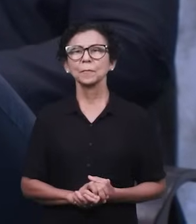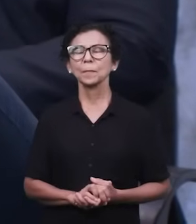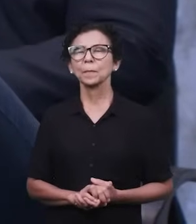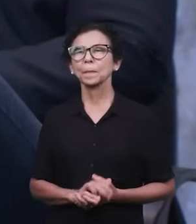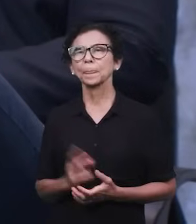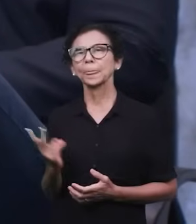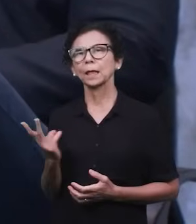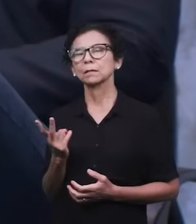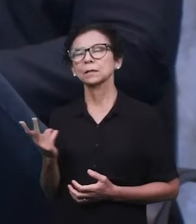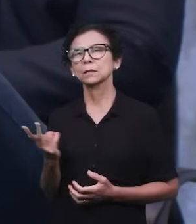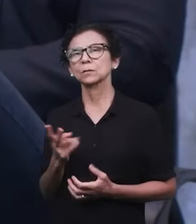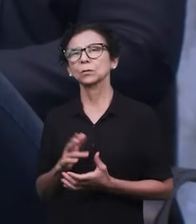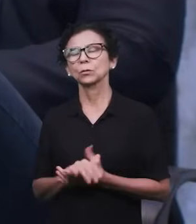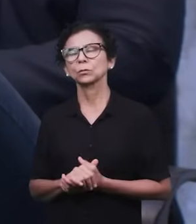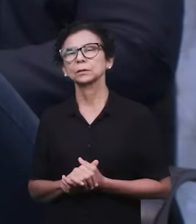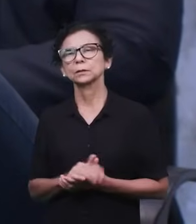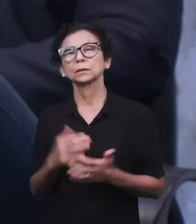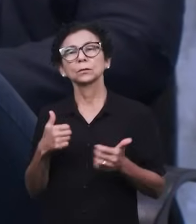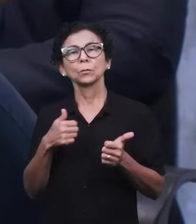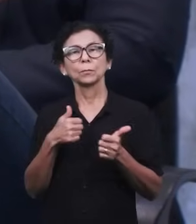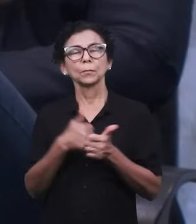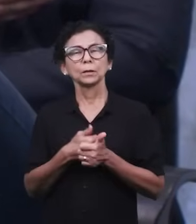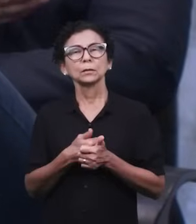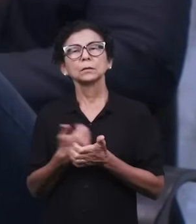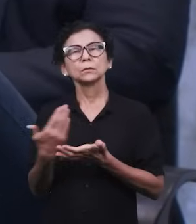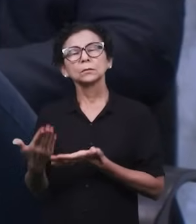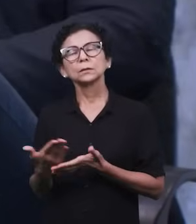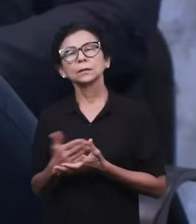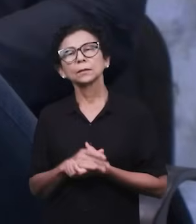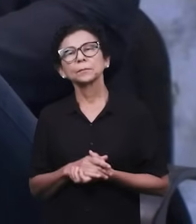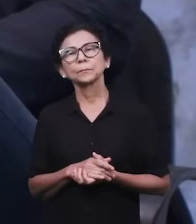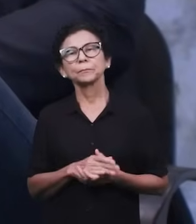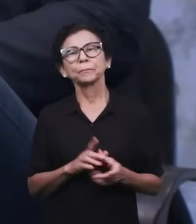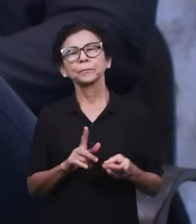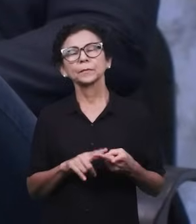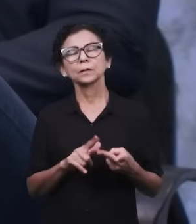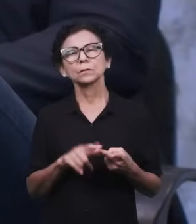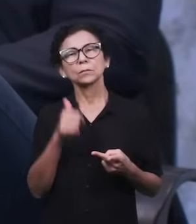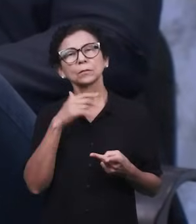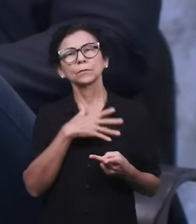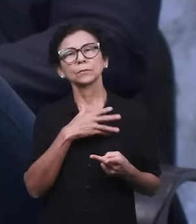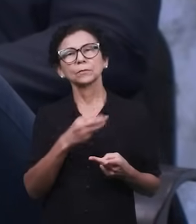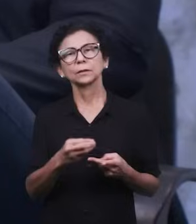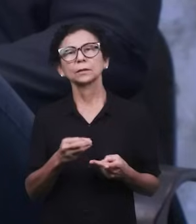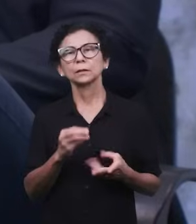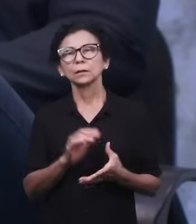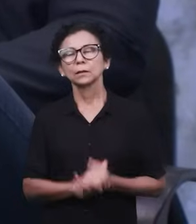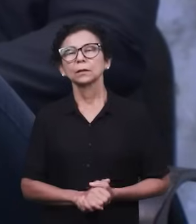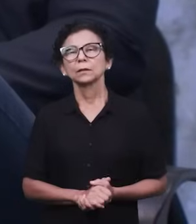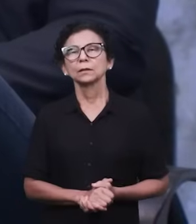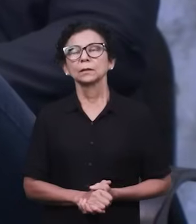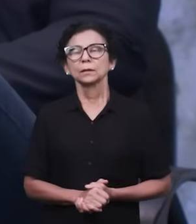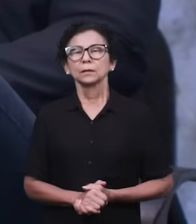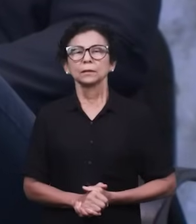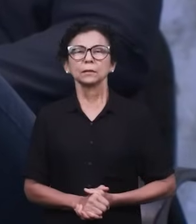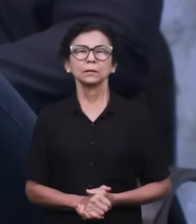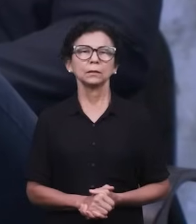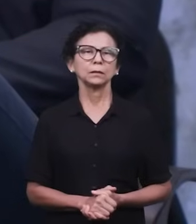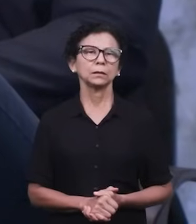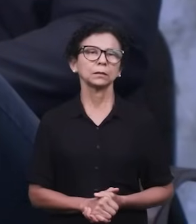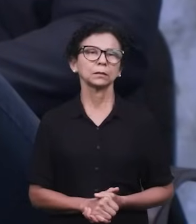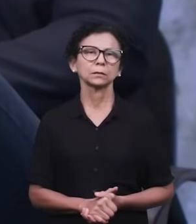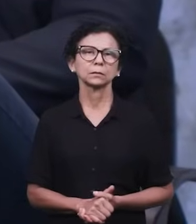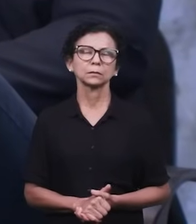a falar, e também como pais, e acompanhando, né, a Sara como pai e ela como servo,